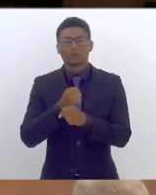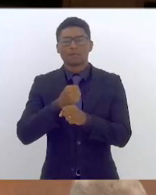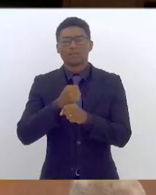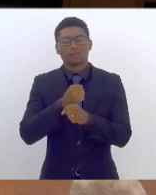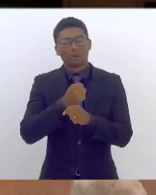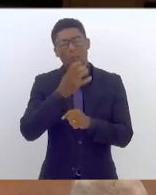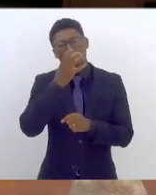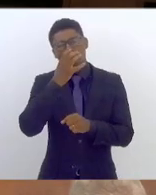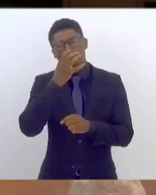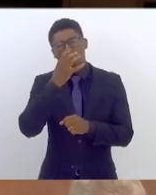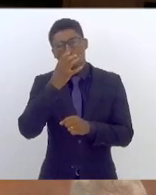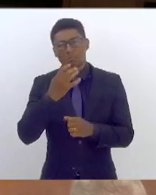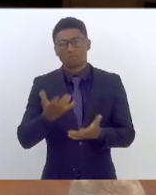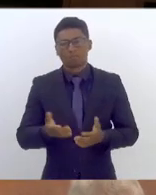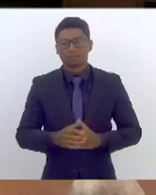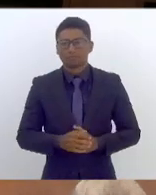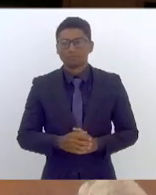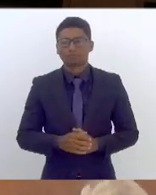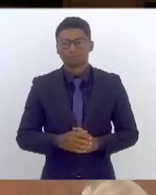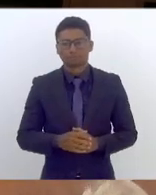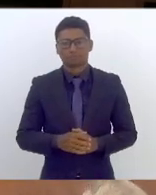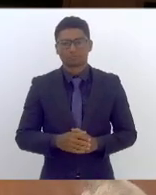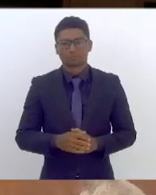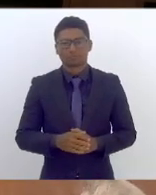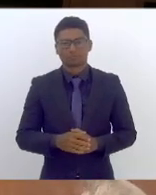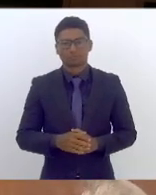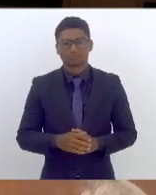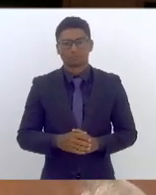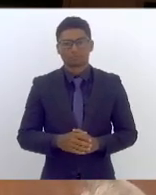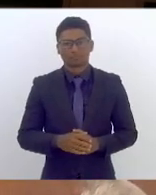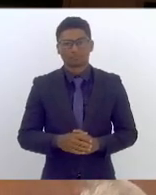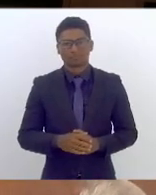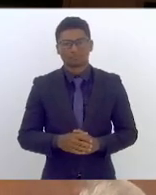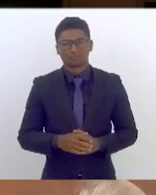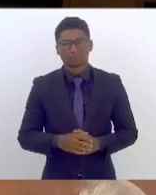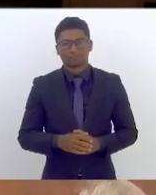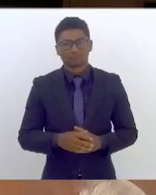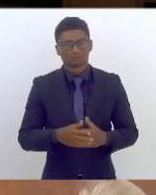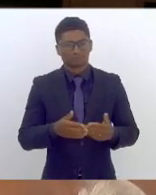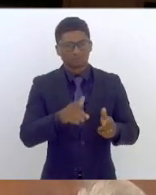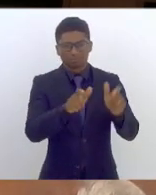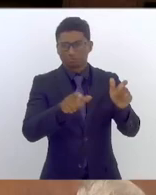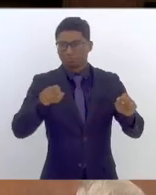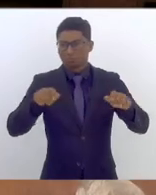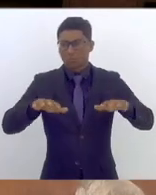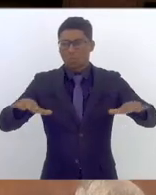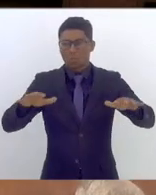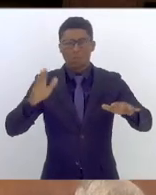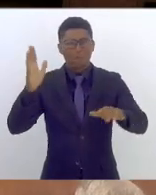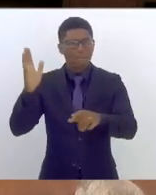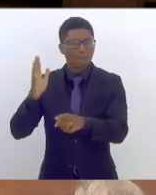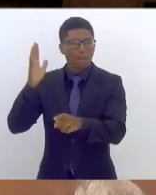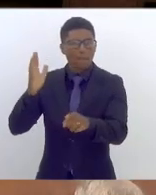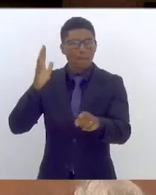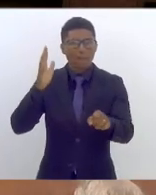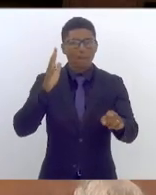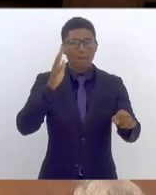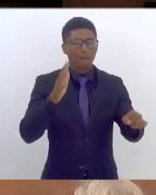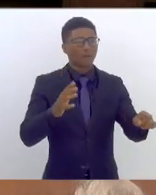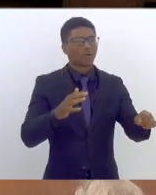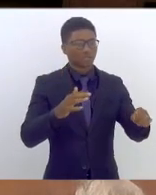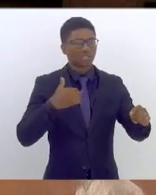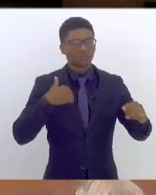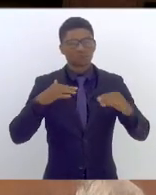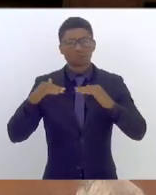ter mais dificuldade ainda mas eu queria assinar embaixo de todas as palavras que eu ouvi aqui dos oradores que me